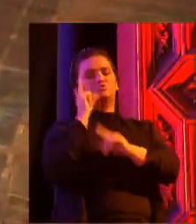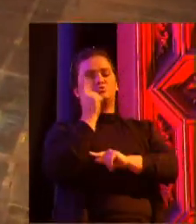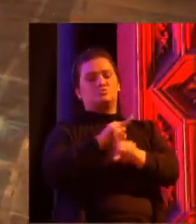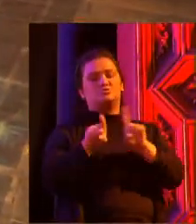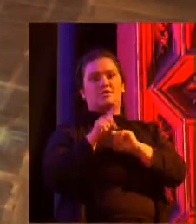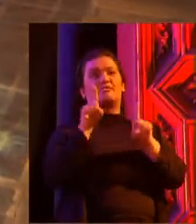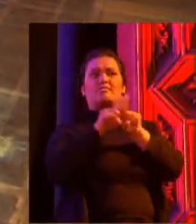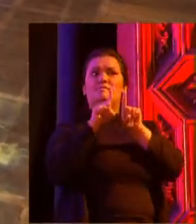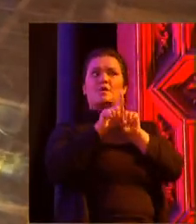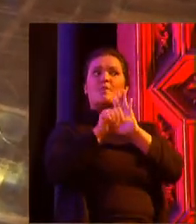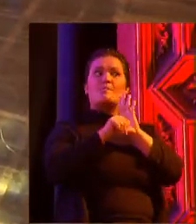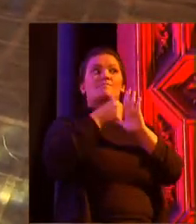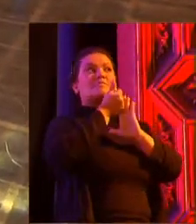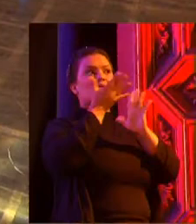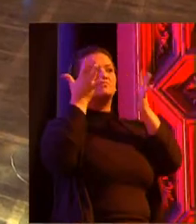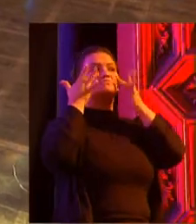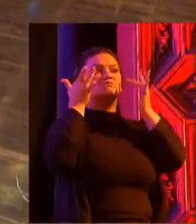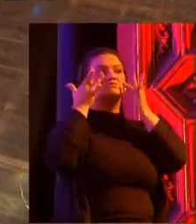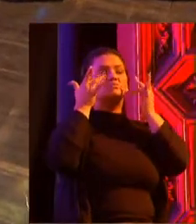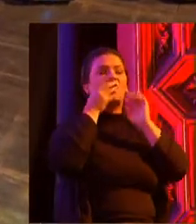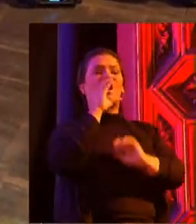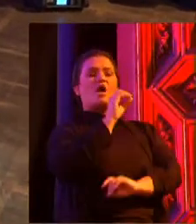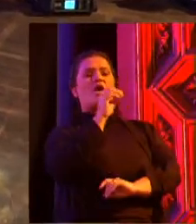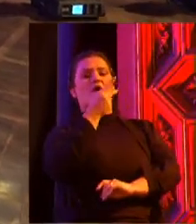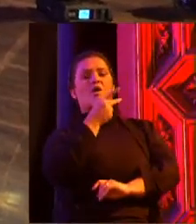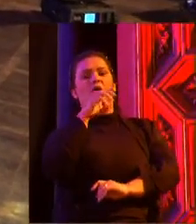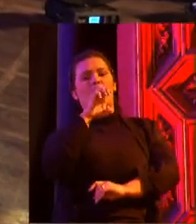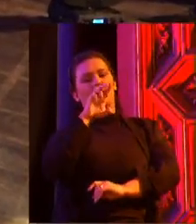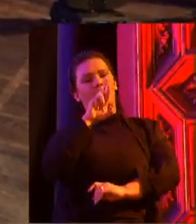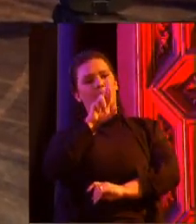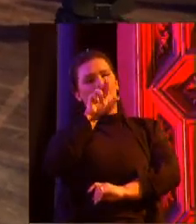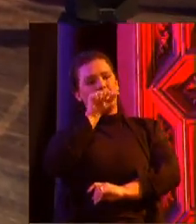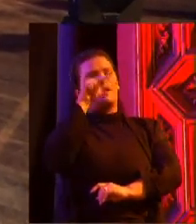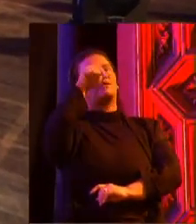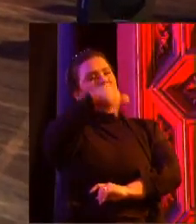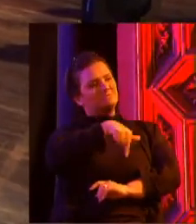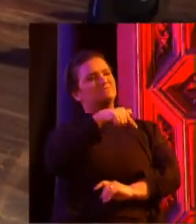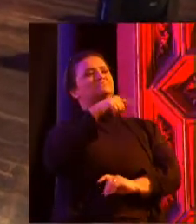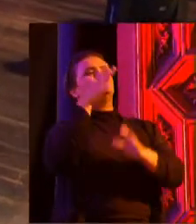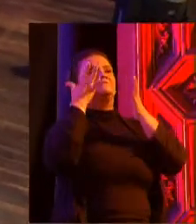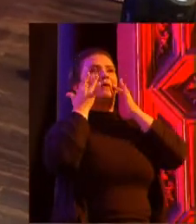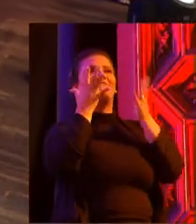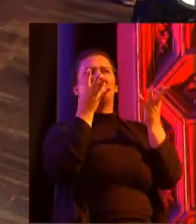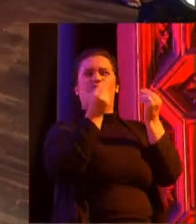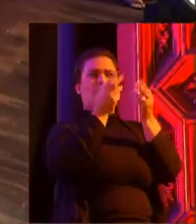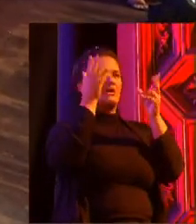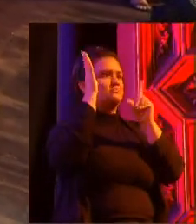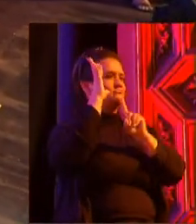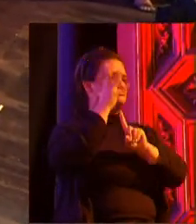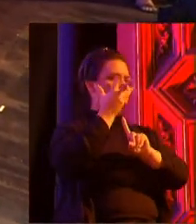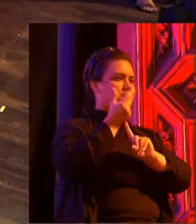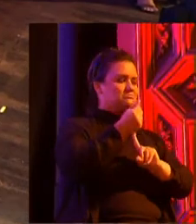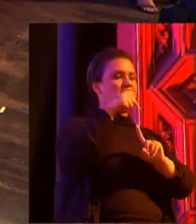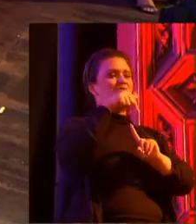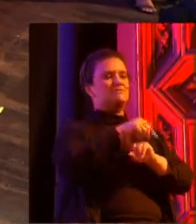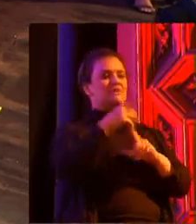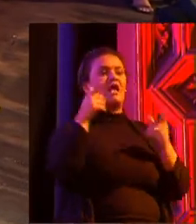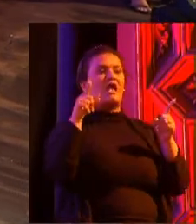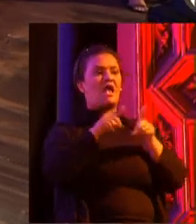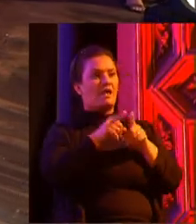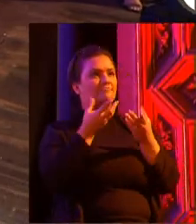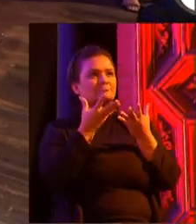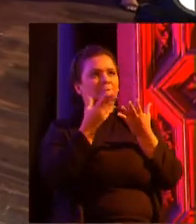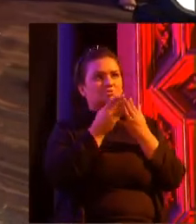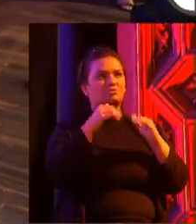de ópera do norte do país, que é esse teatro aqui, por onde já passaram inúmeros artistas. E é com grande honra que anuncio